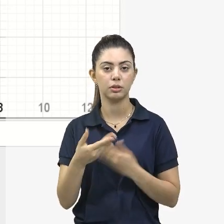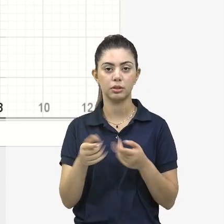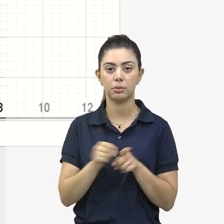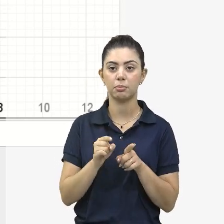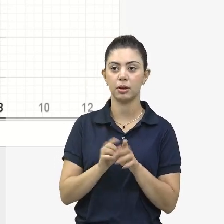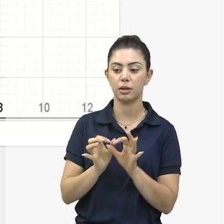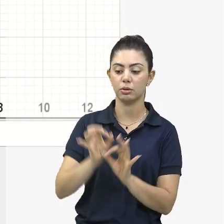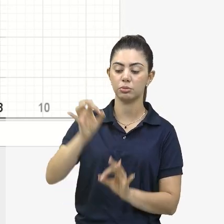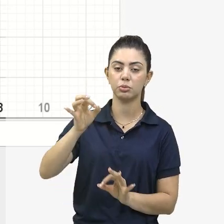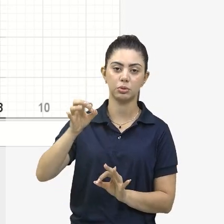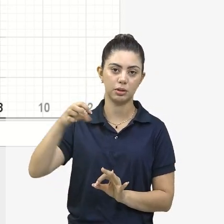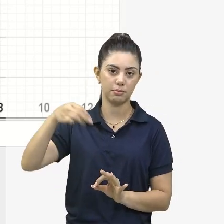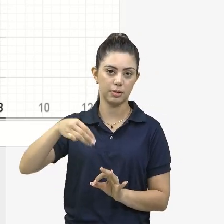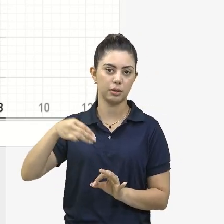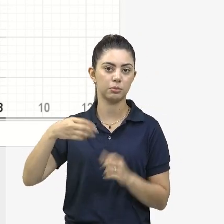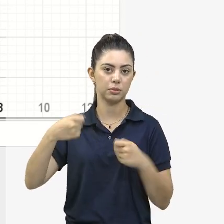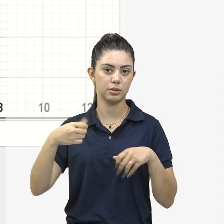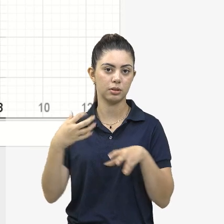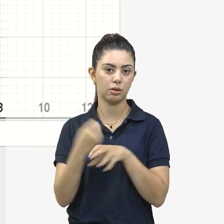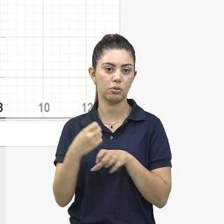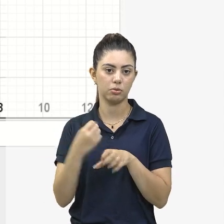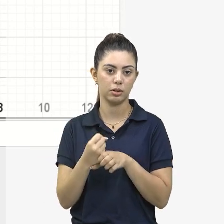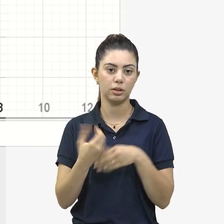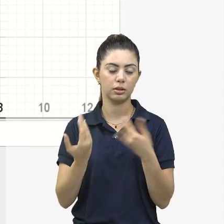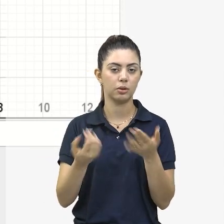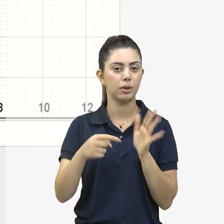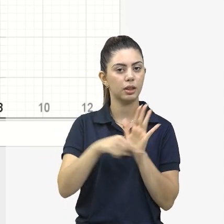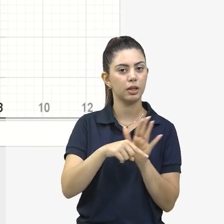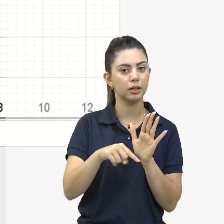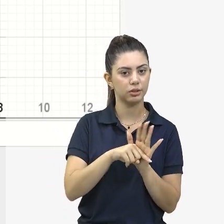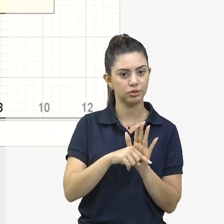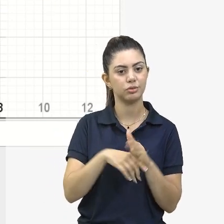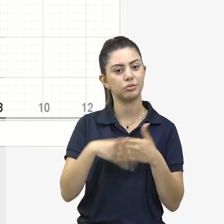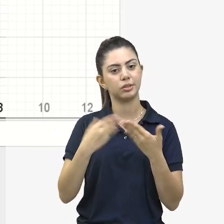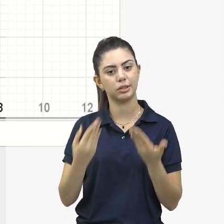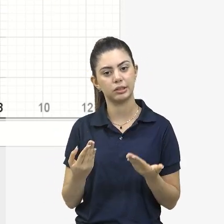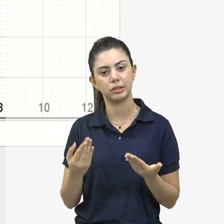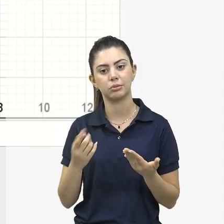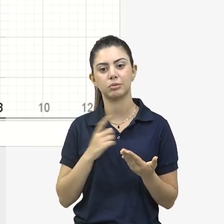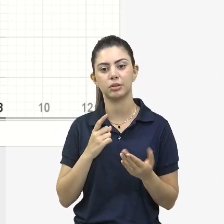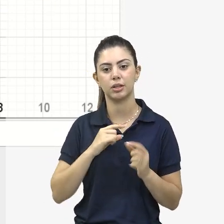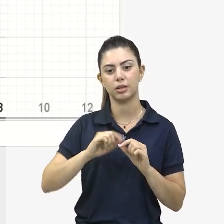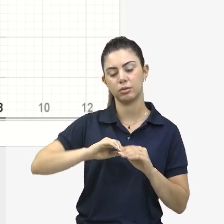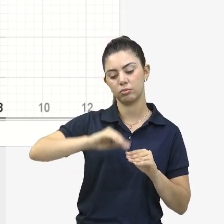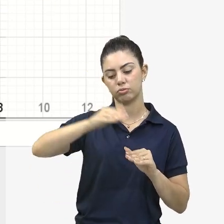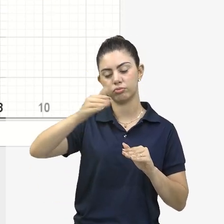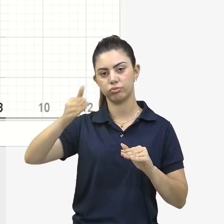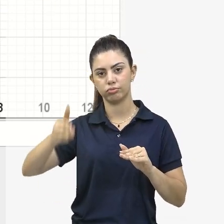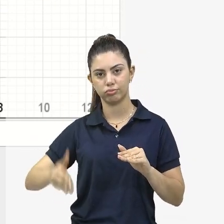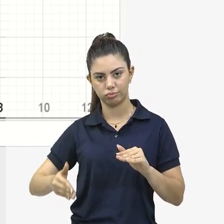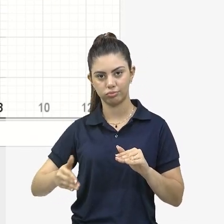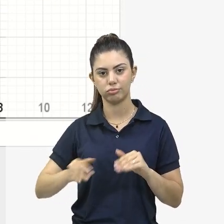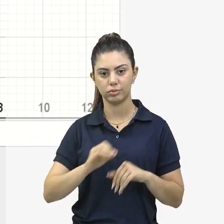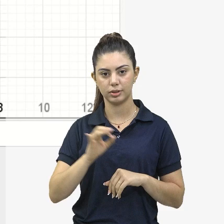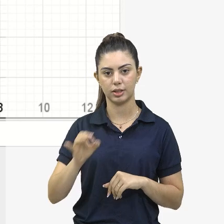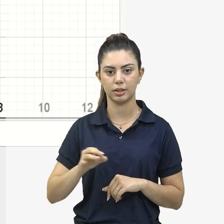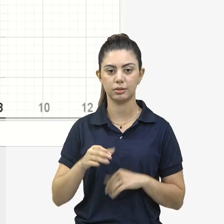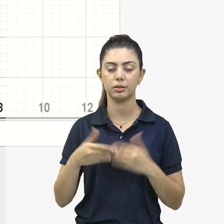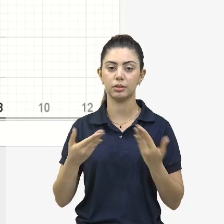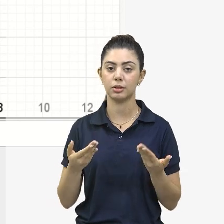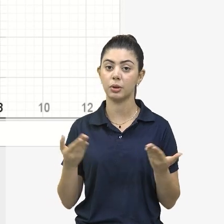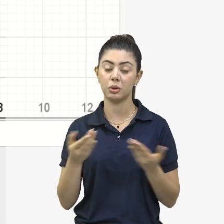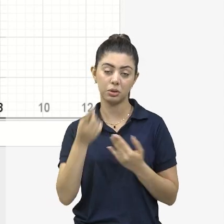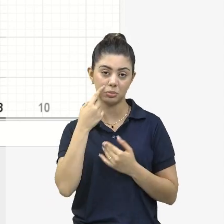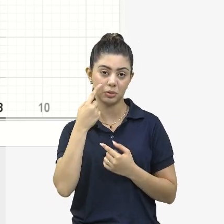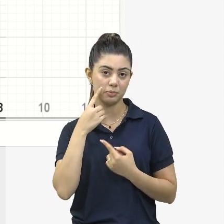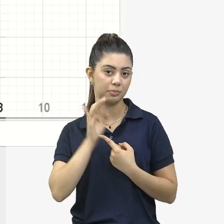metros. É negativo, por isso que ela tem essa concavidade aqui voltada para baixo. Então, só para conferir